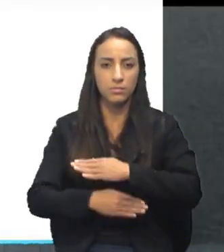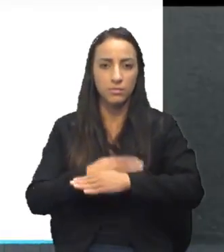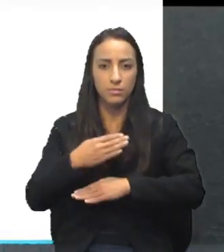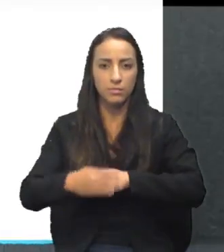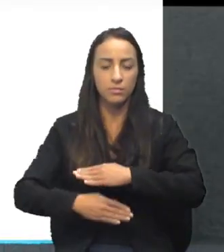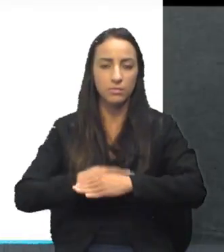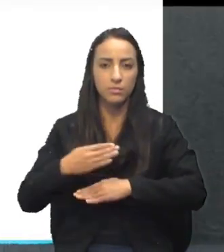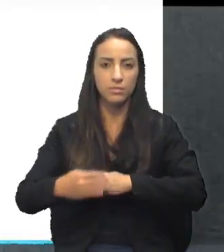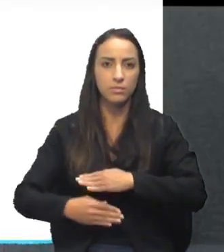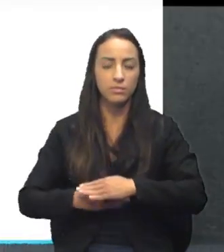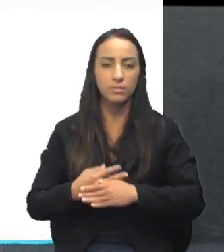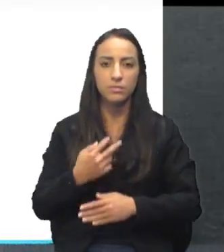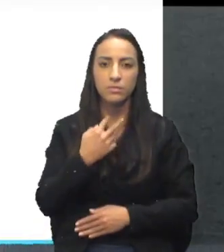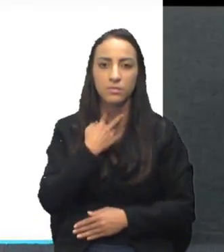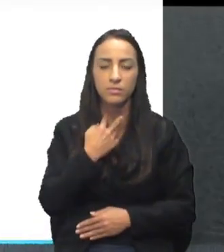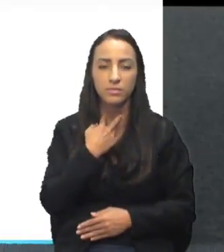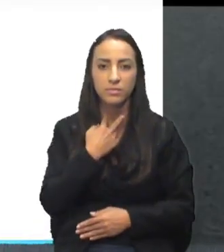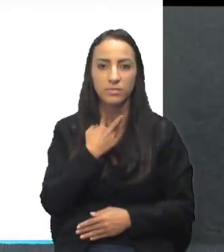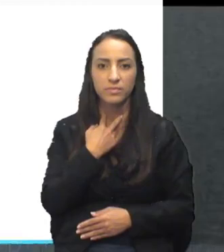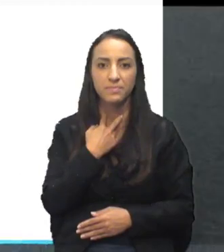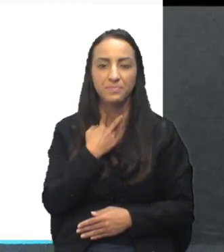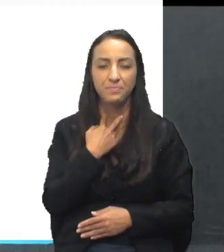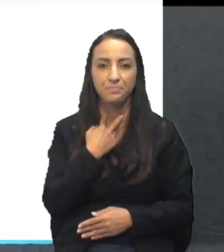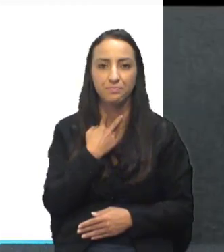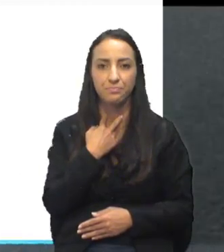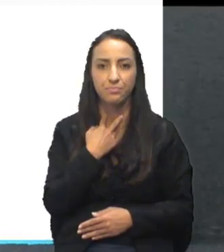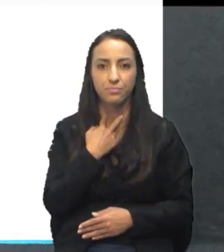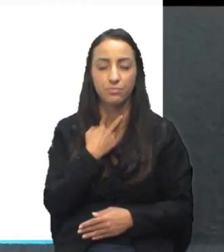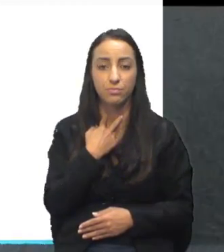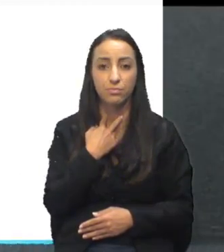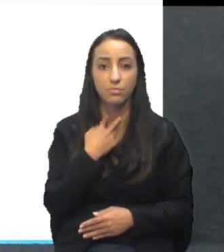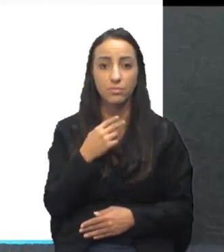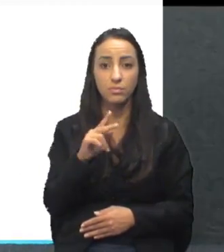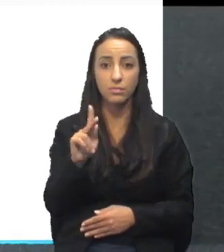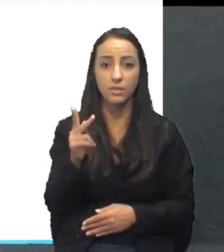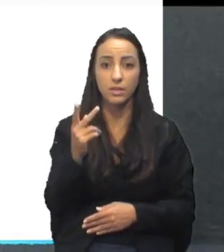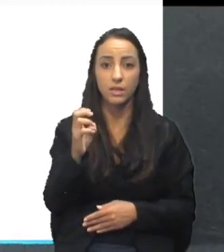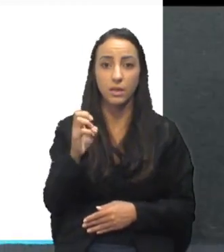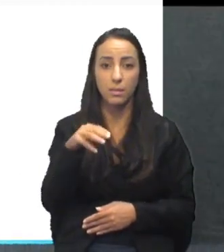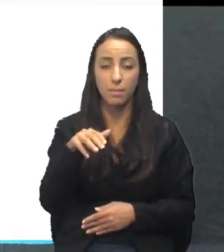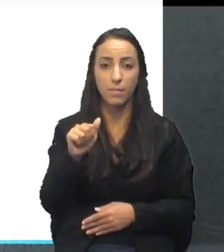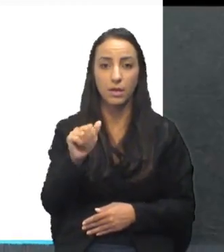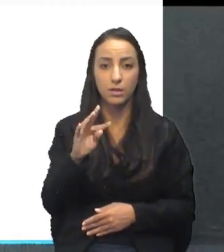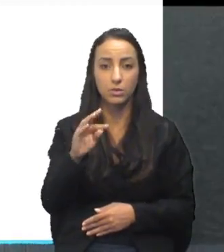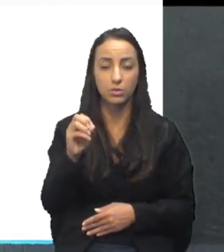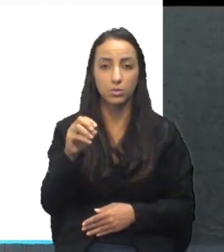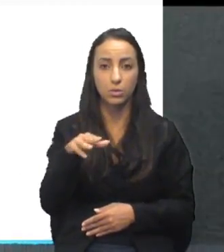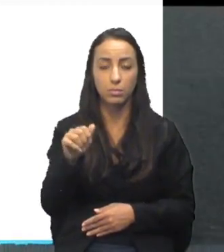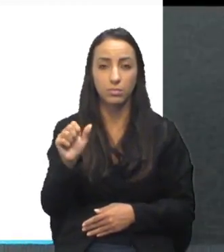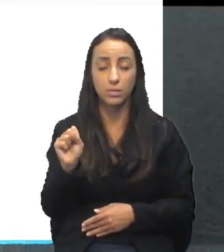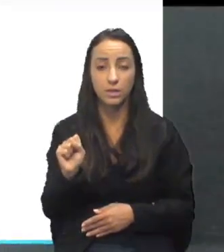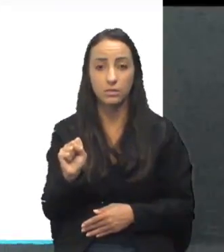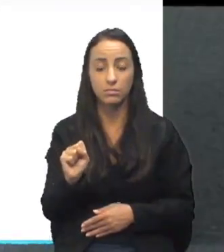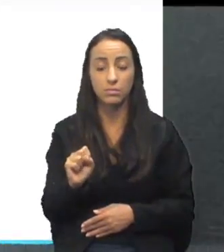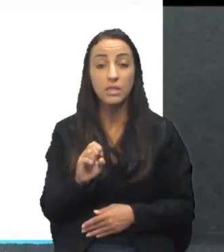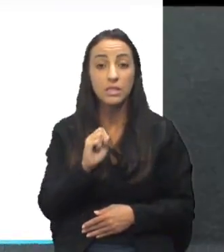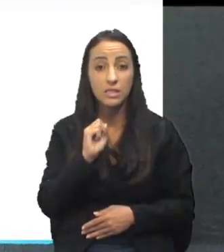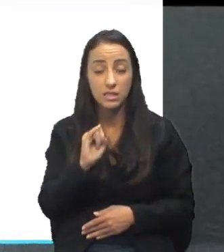bandagens não podem provocar lesões ou hematomas. Caso esses